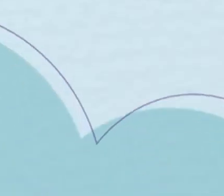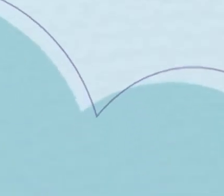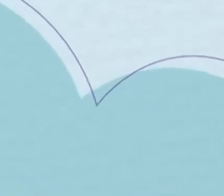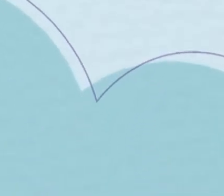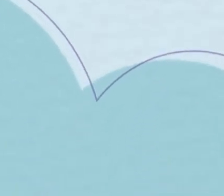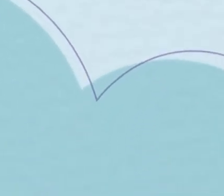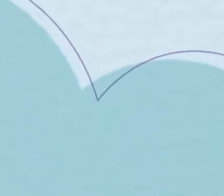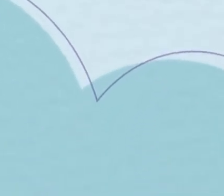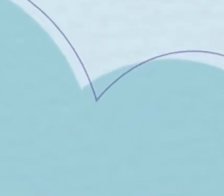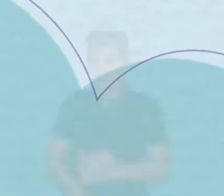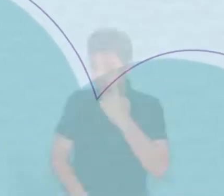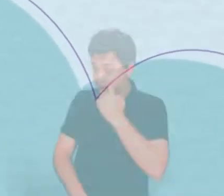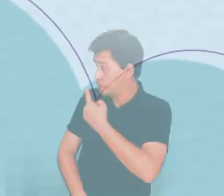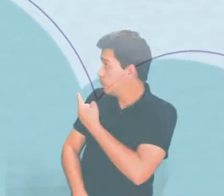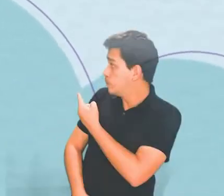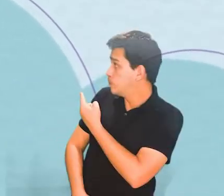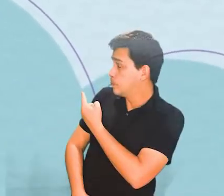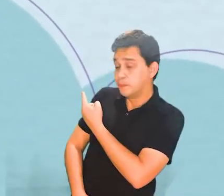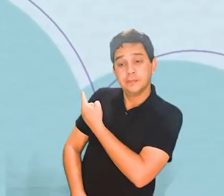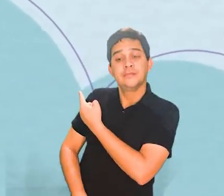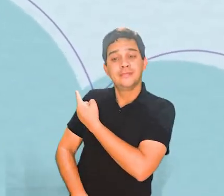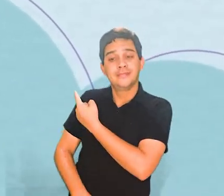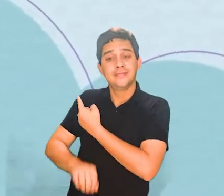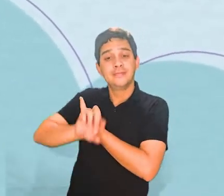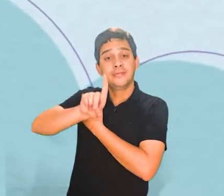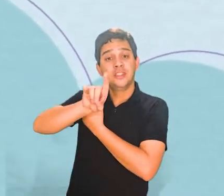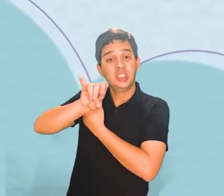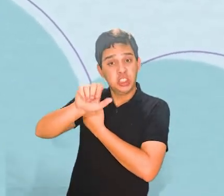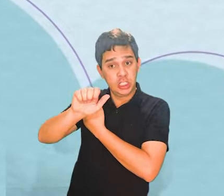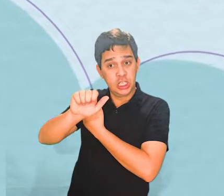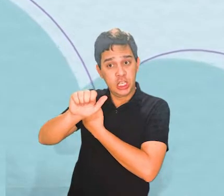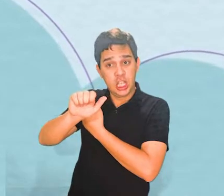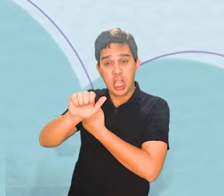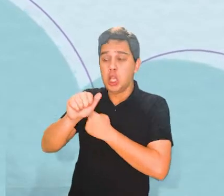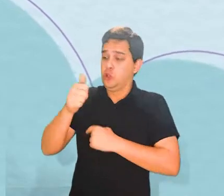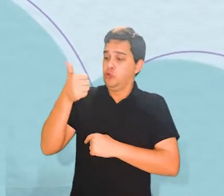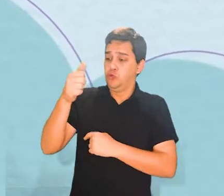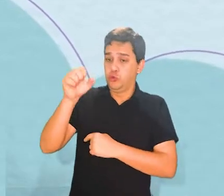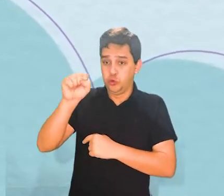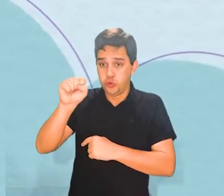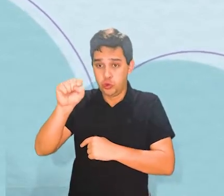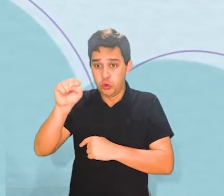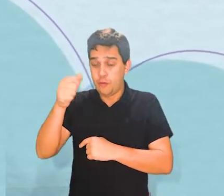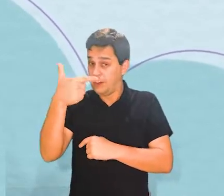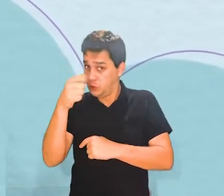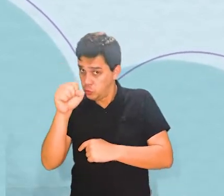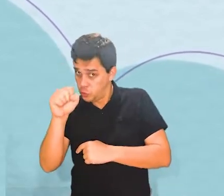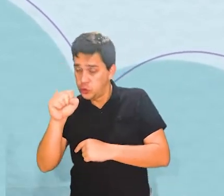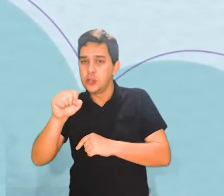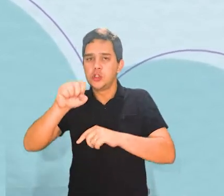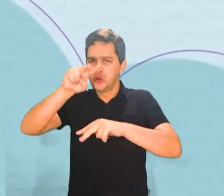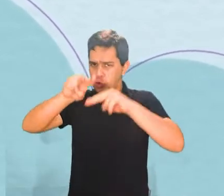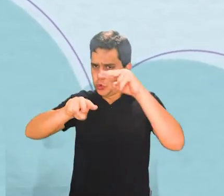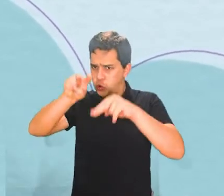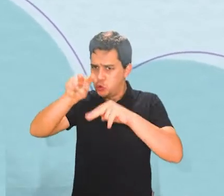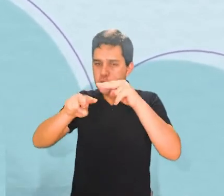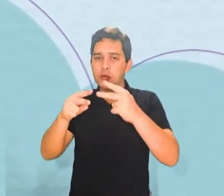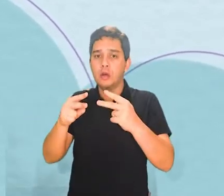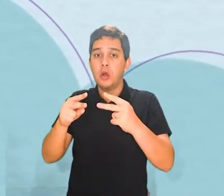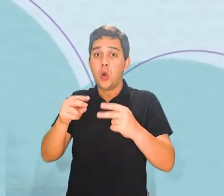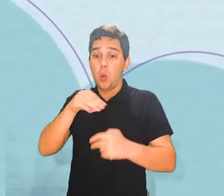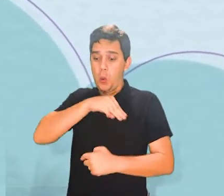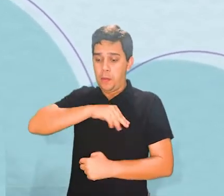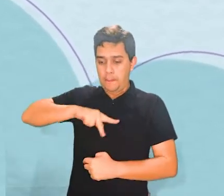Em comemoração ao Dia Internacional do Orgulho LGBTI+, celebrado em 28 de junho, o